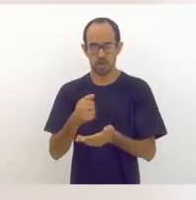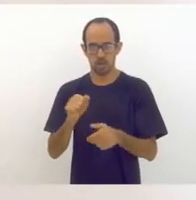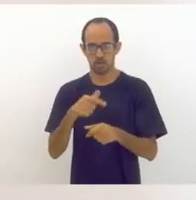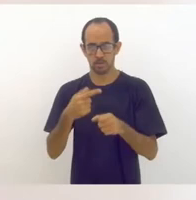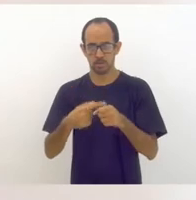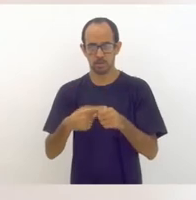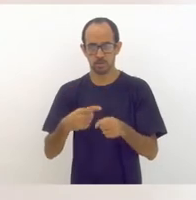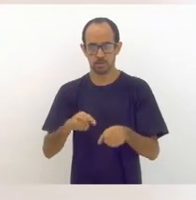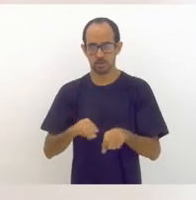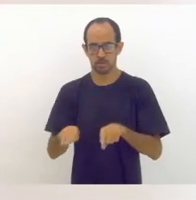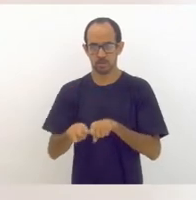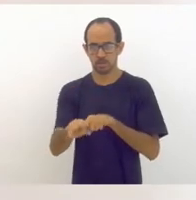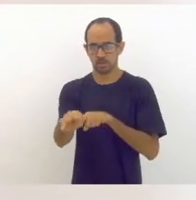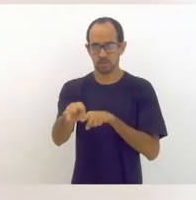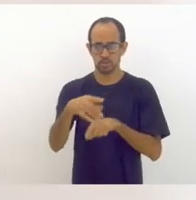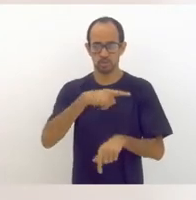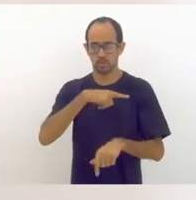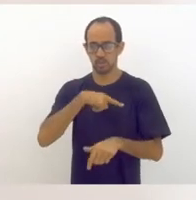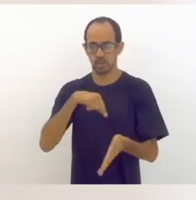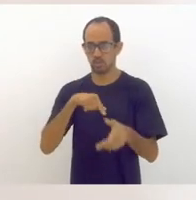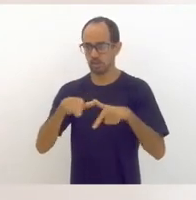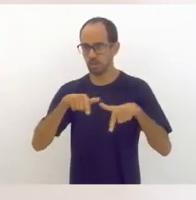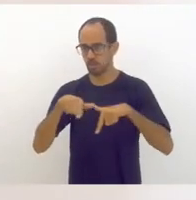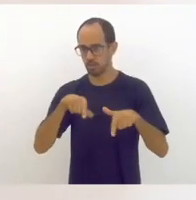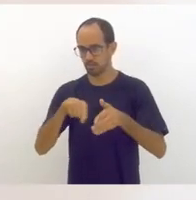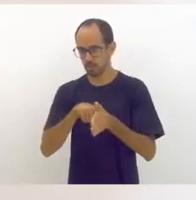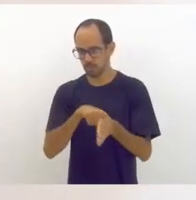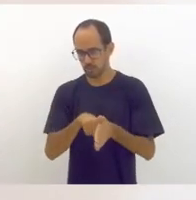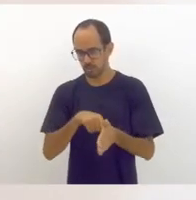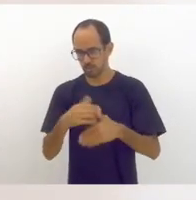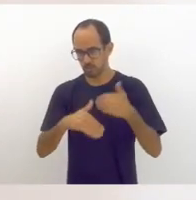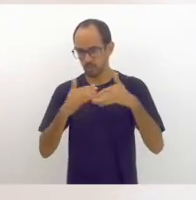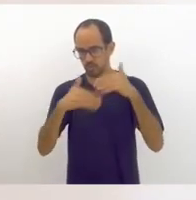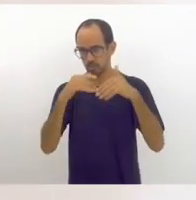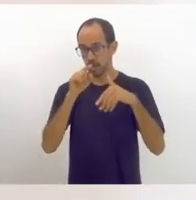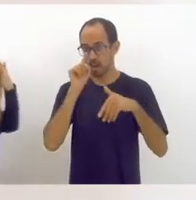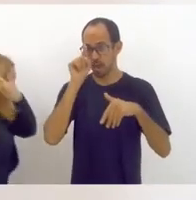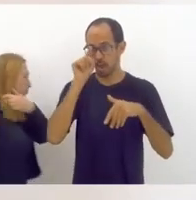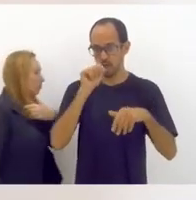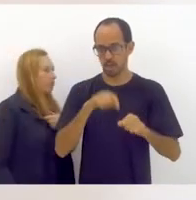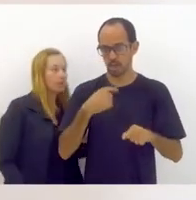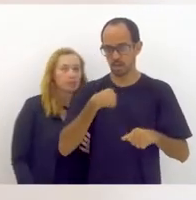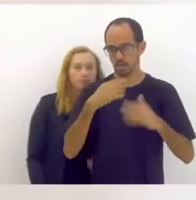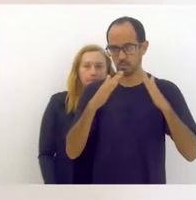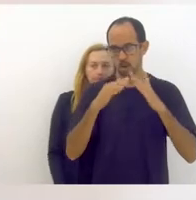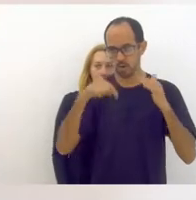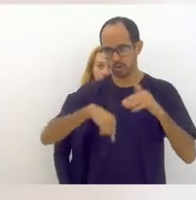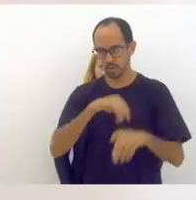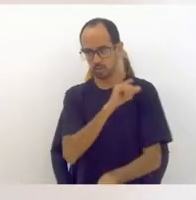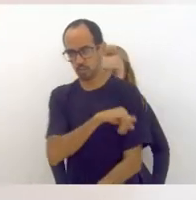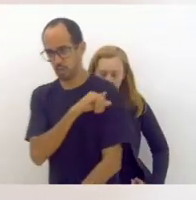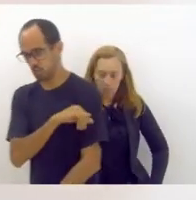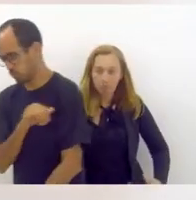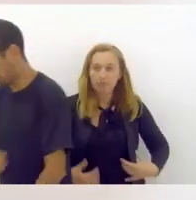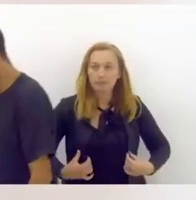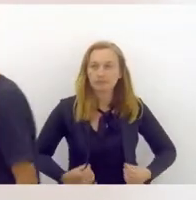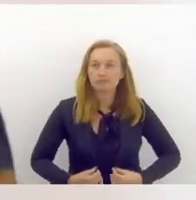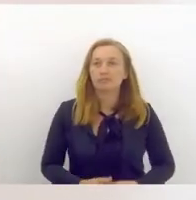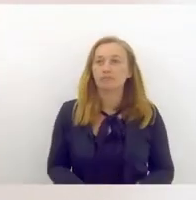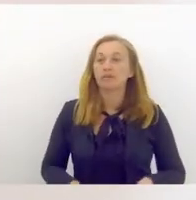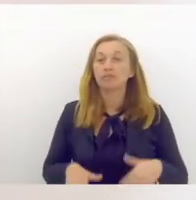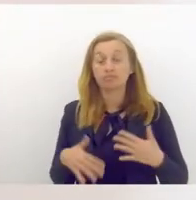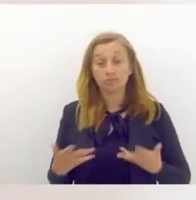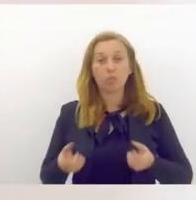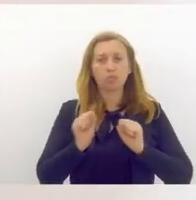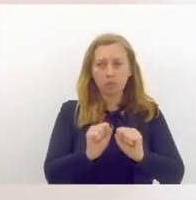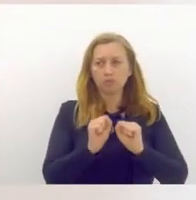ter todo um trabalho de pesquisa, desenvolvimento lá, eu moro aqui na cidade do Rio de Janeiro. Então, eu